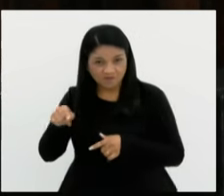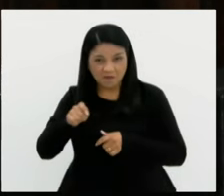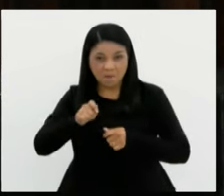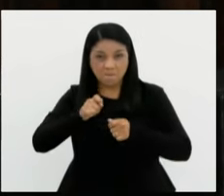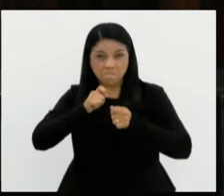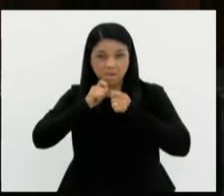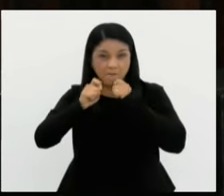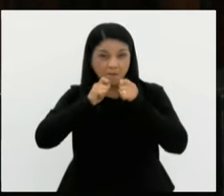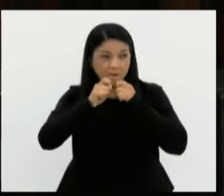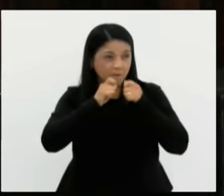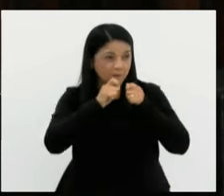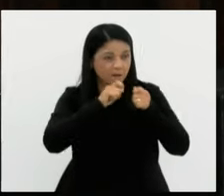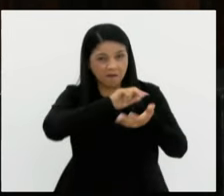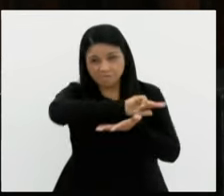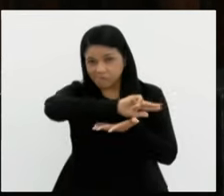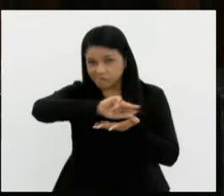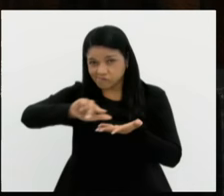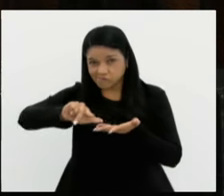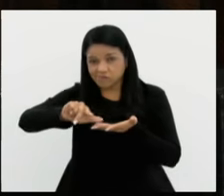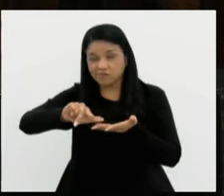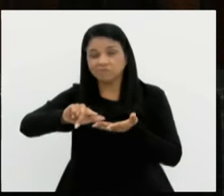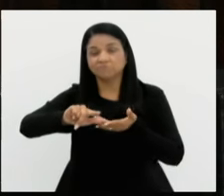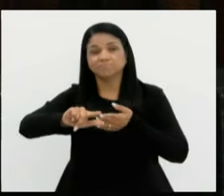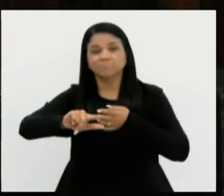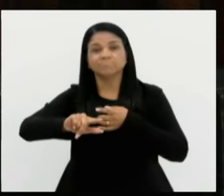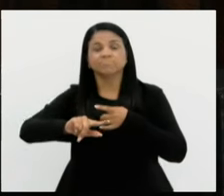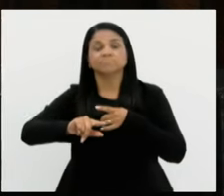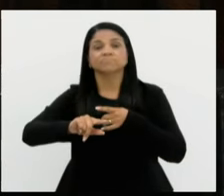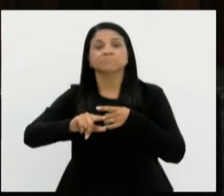narrativa de que nós, em algum momento,